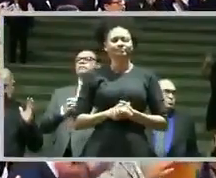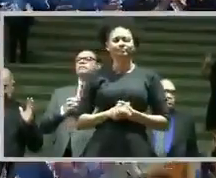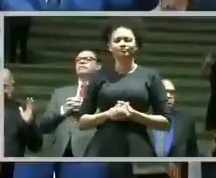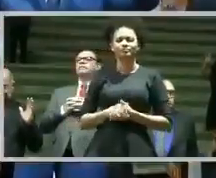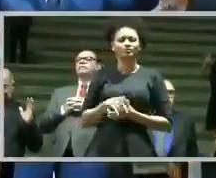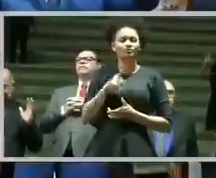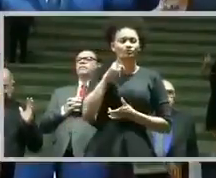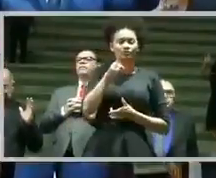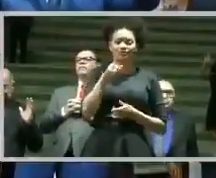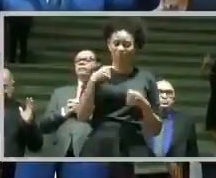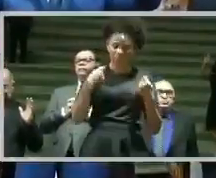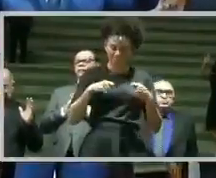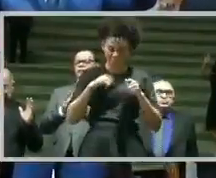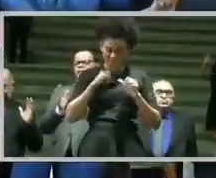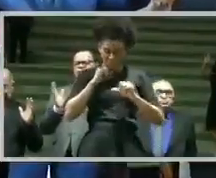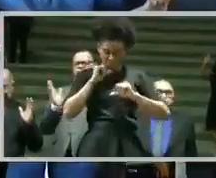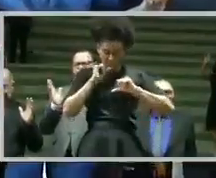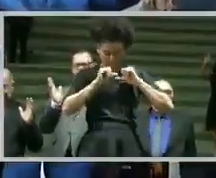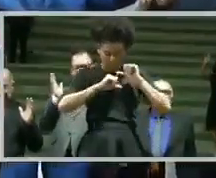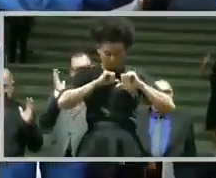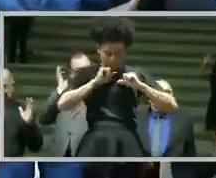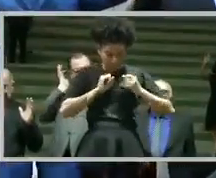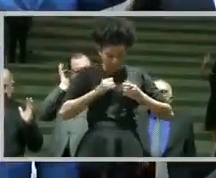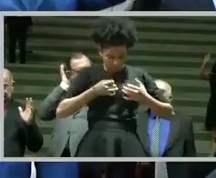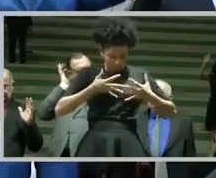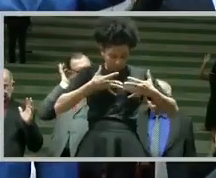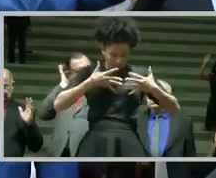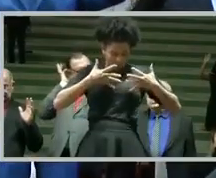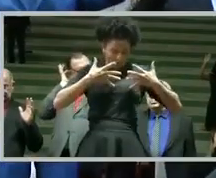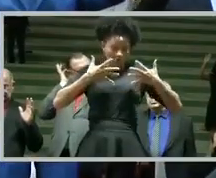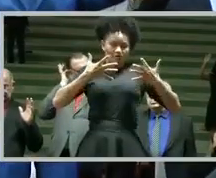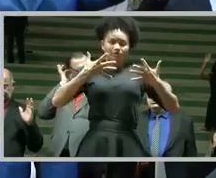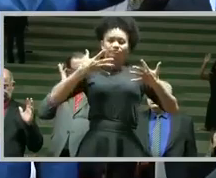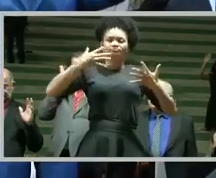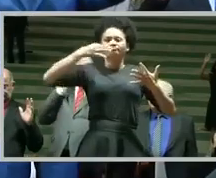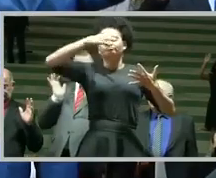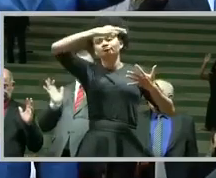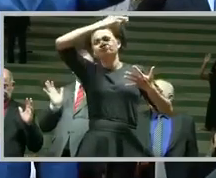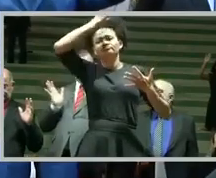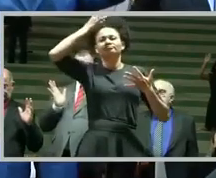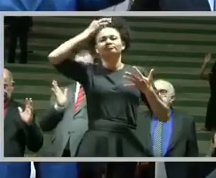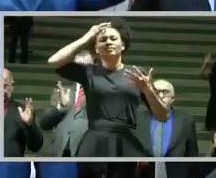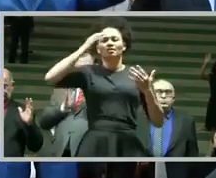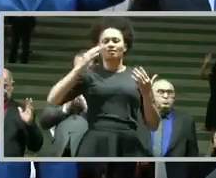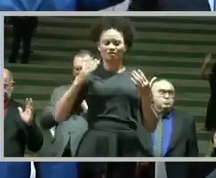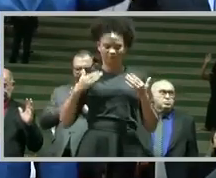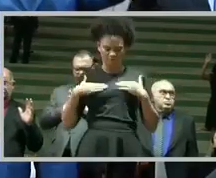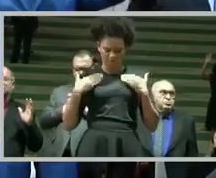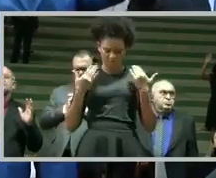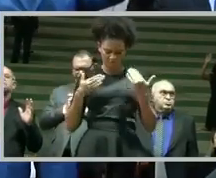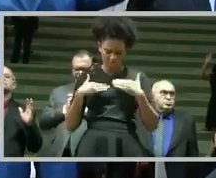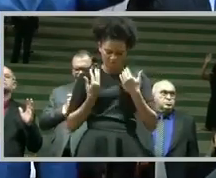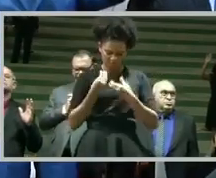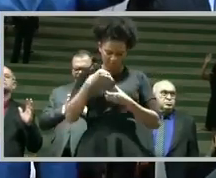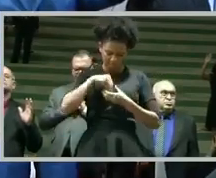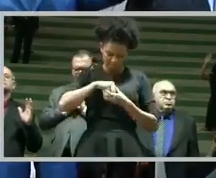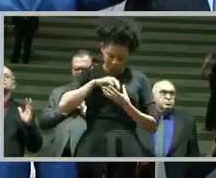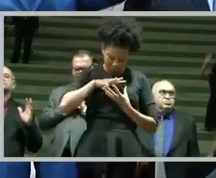você que precisa de uma renovação espiritual, de uma renovação da alegria na sua alma,